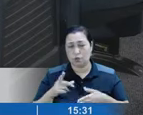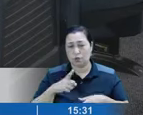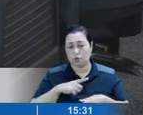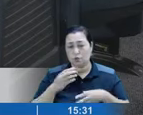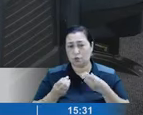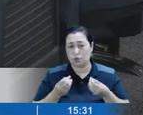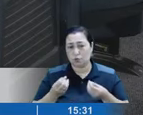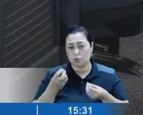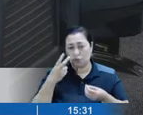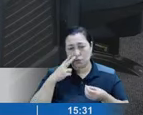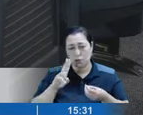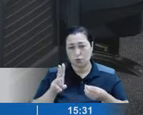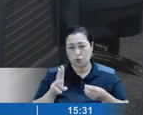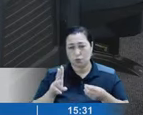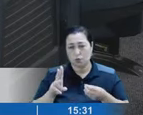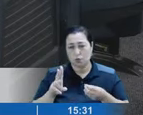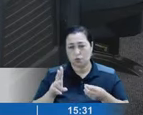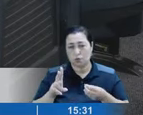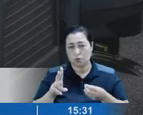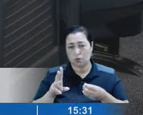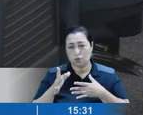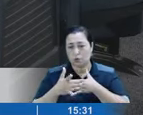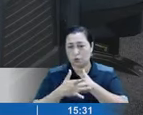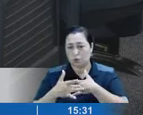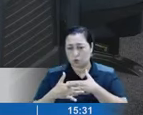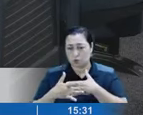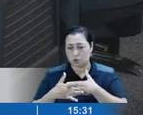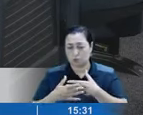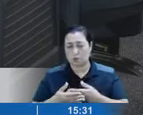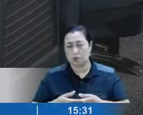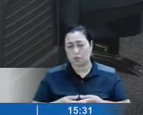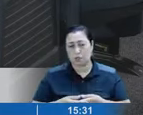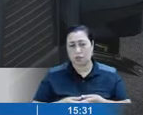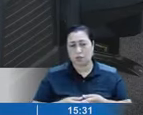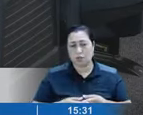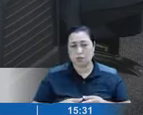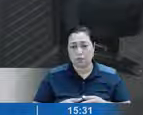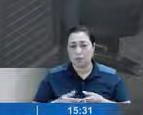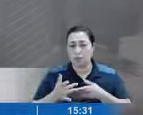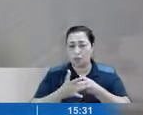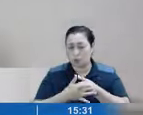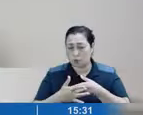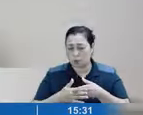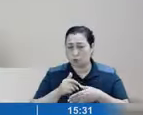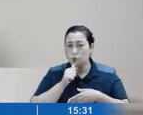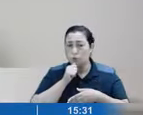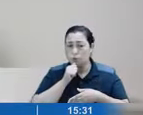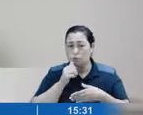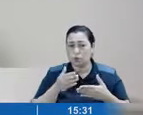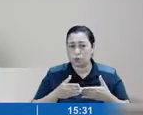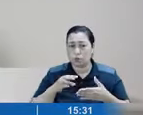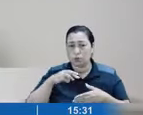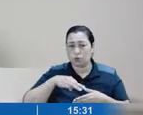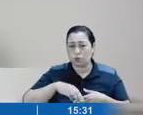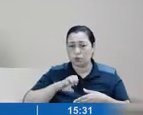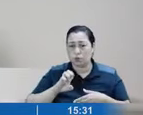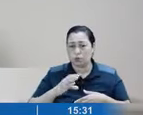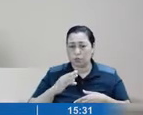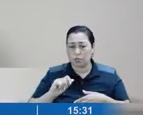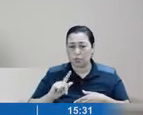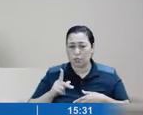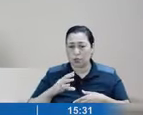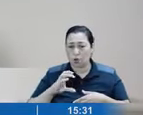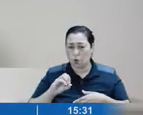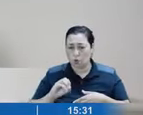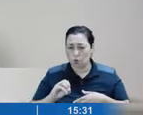um megacólon pela colonoscopia, né? Não. O exame ainda para megacólon ainda é o